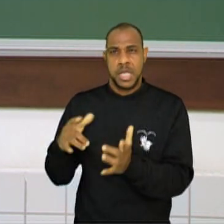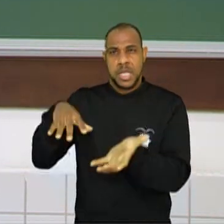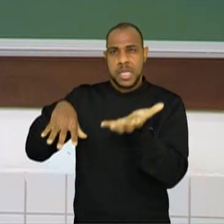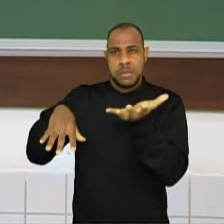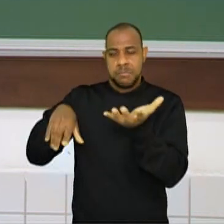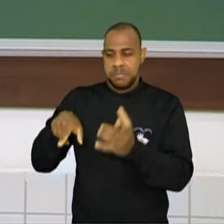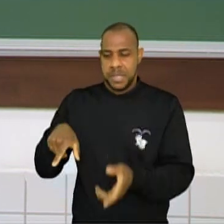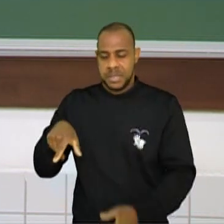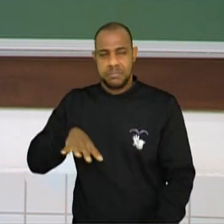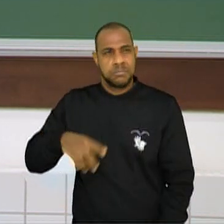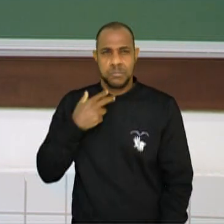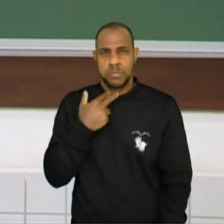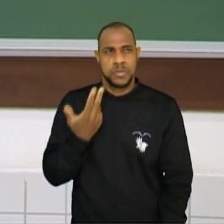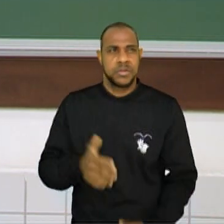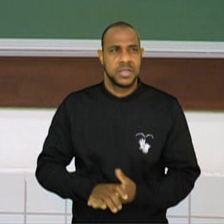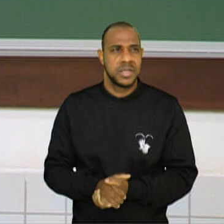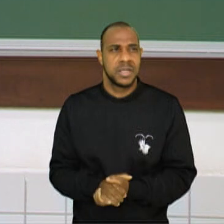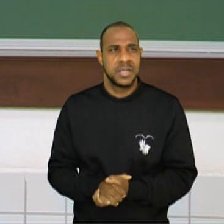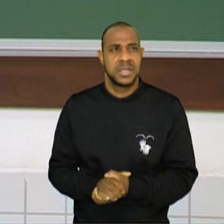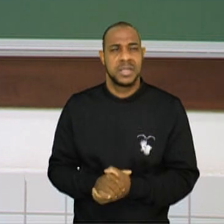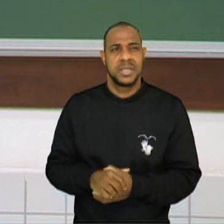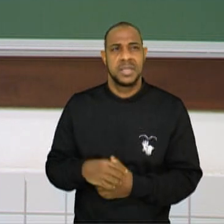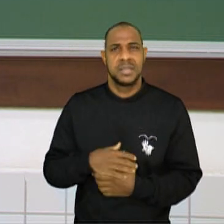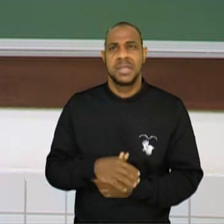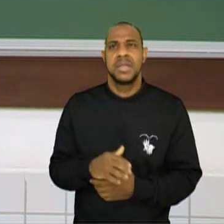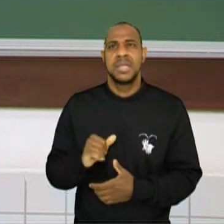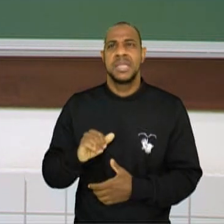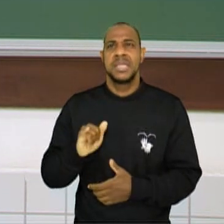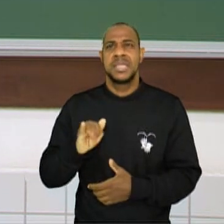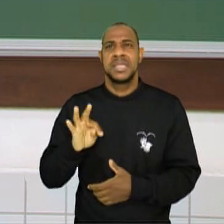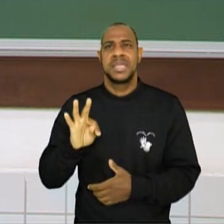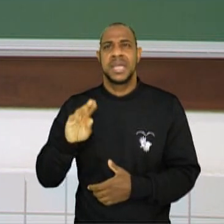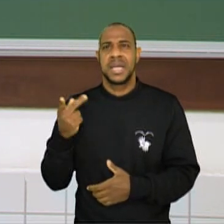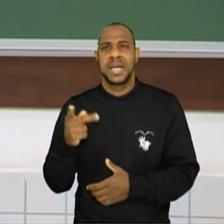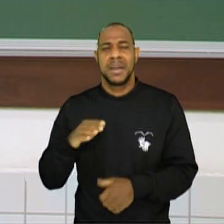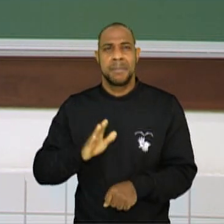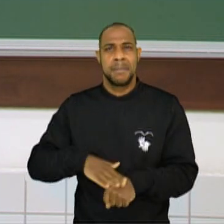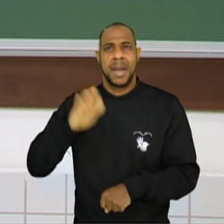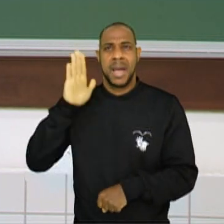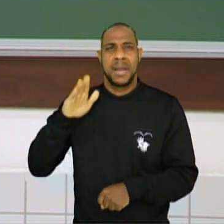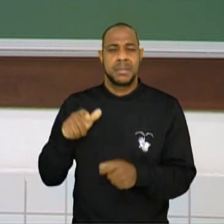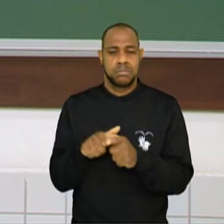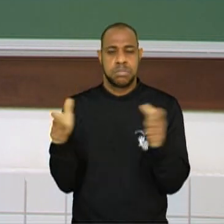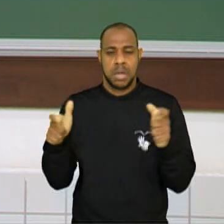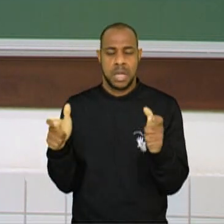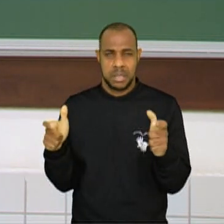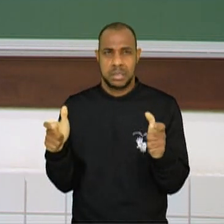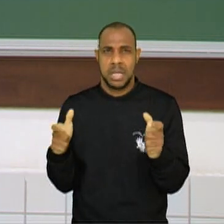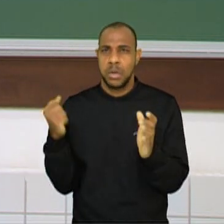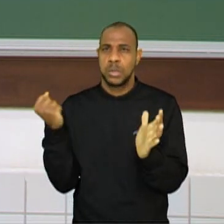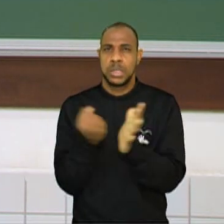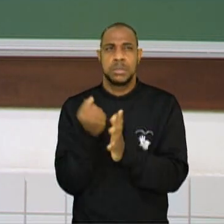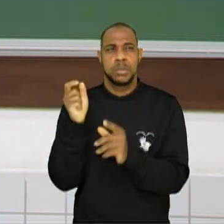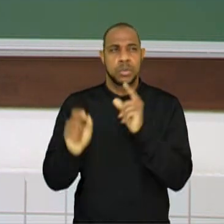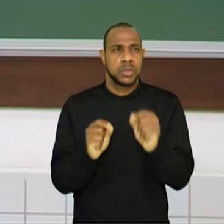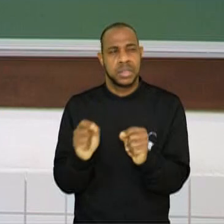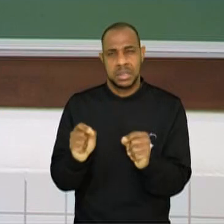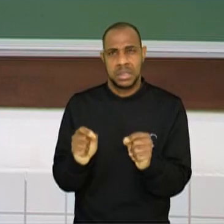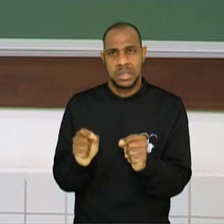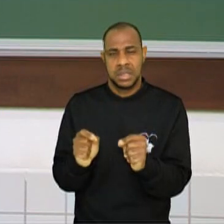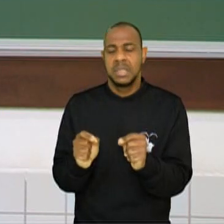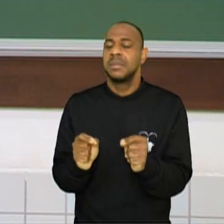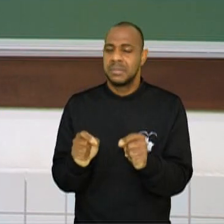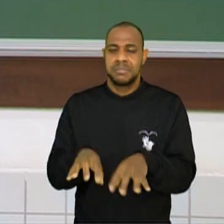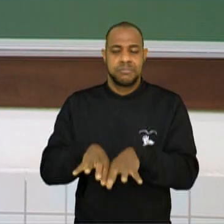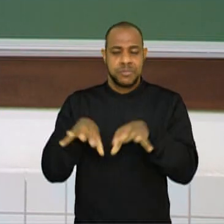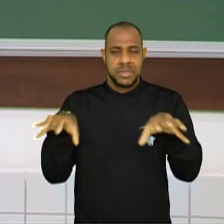o poder, uma cidade que tem o IDH mais alto do país, né? E também é um símbolo da nossa divisão